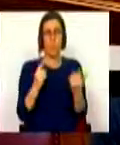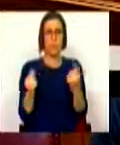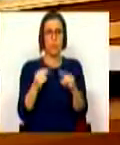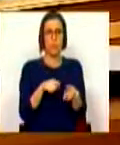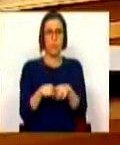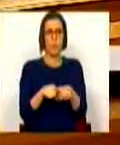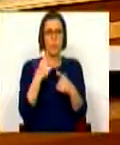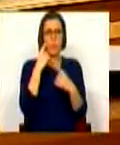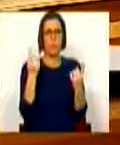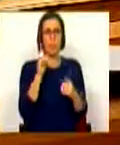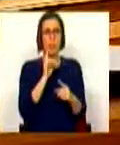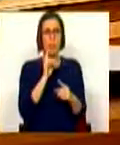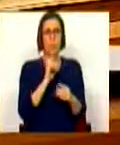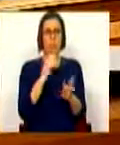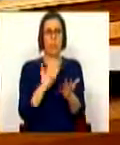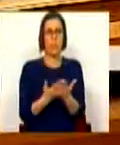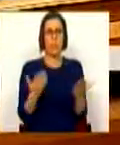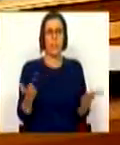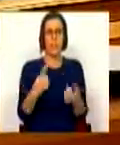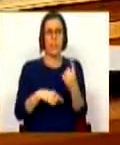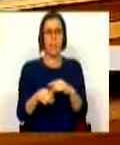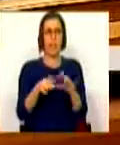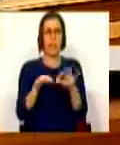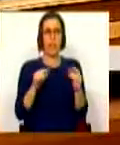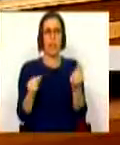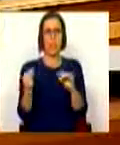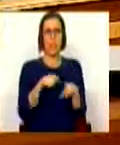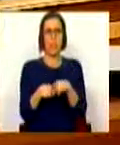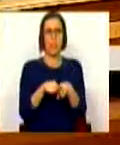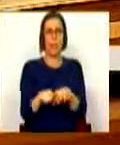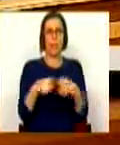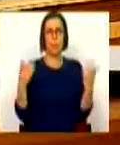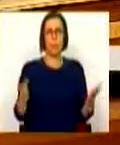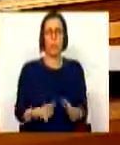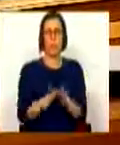debate político e mostra a importância que ele dá a este debate político.